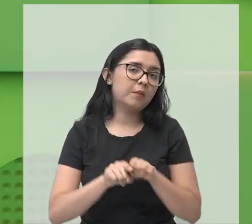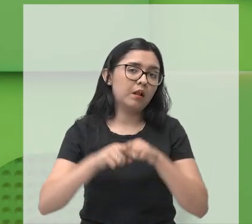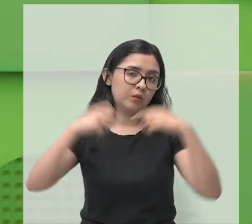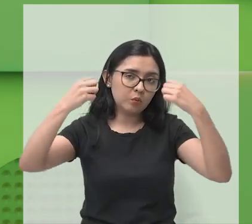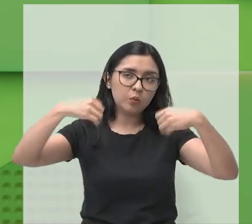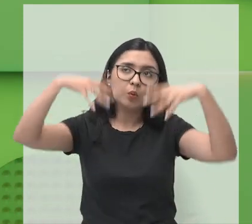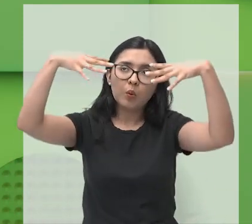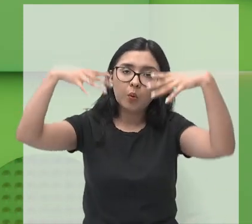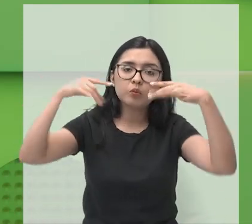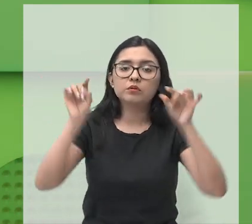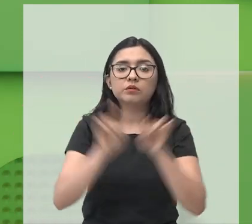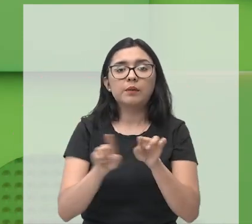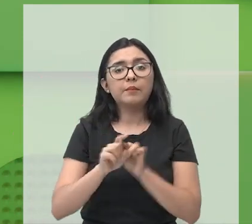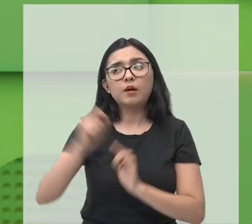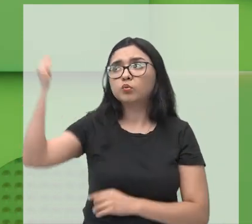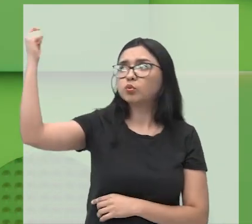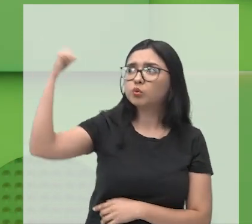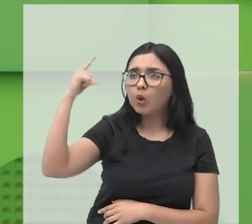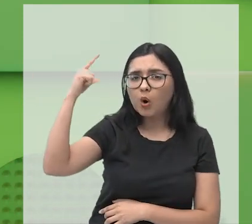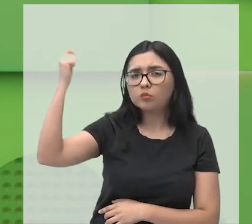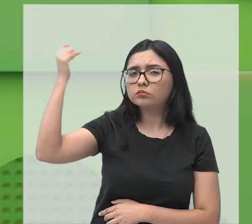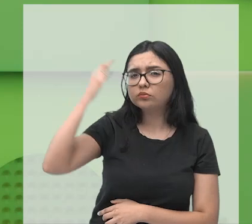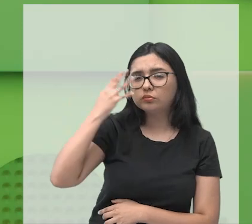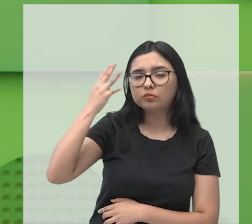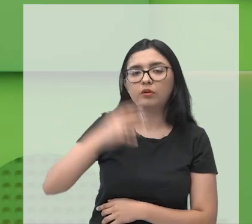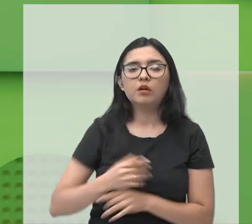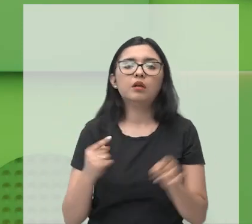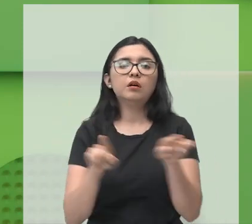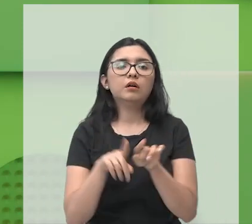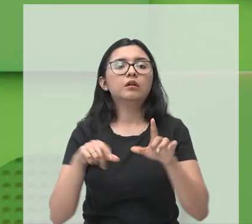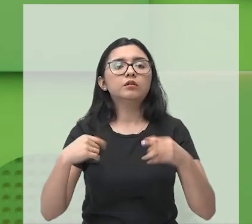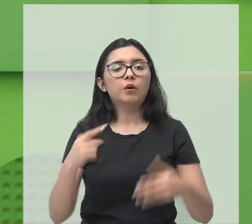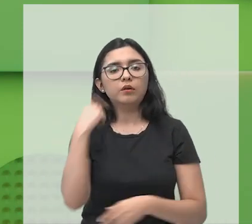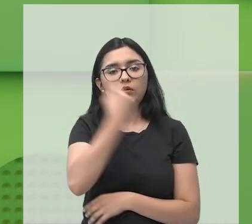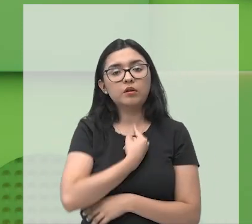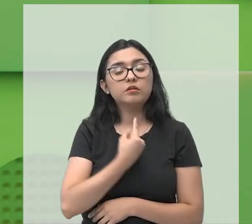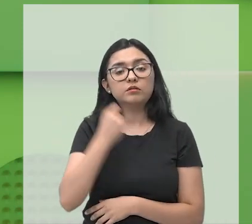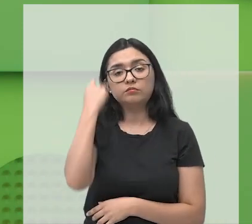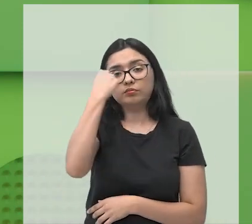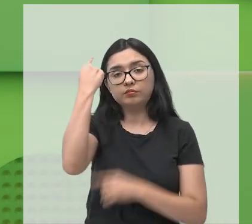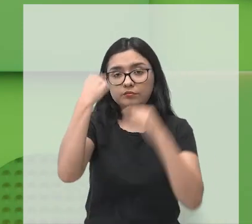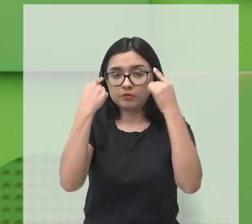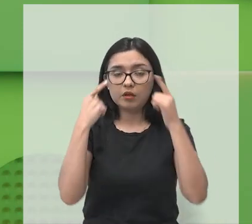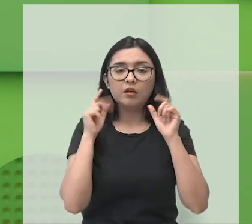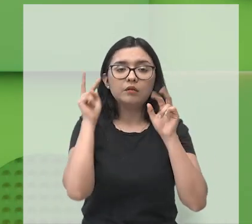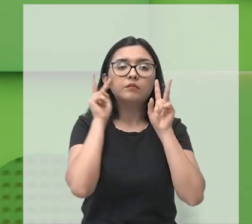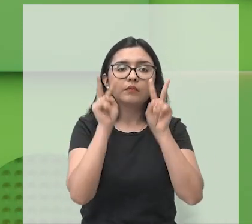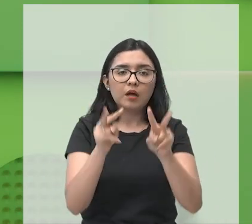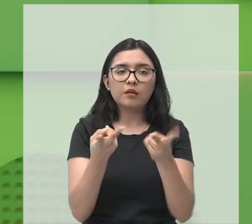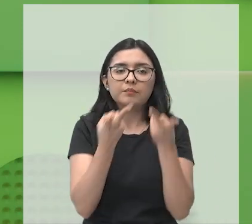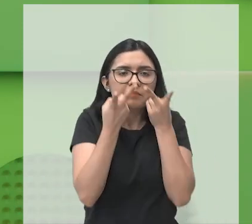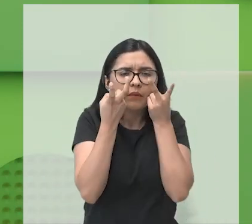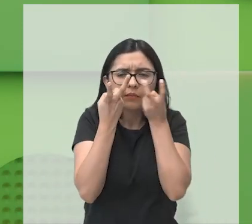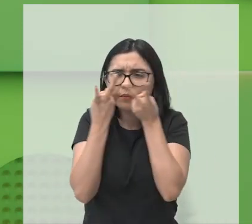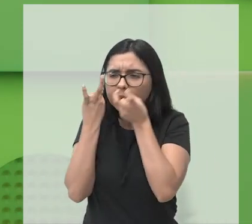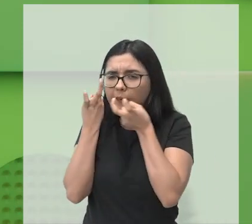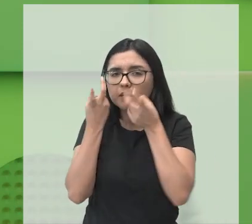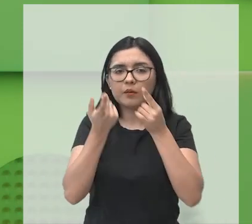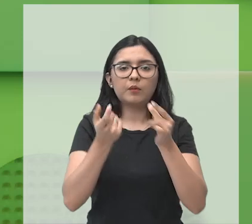fria, artificial, ou pela luz do sol. Então, a nossa visão, ela faz essa